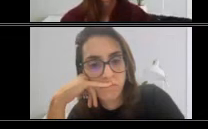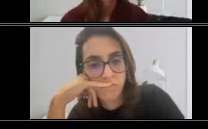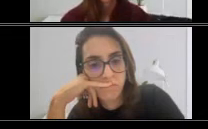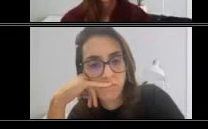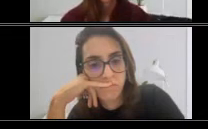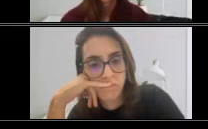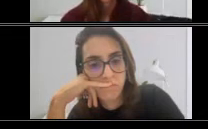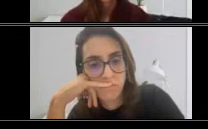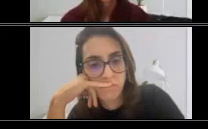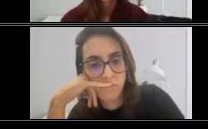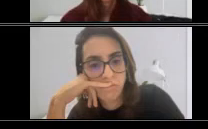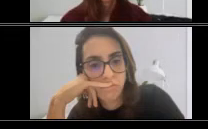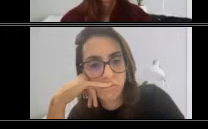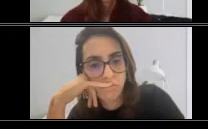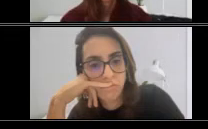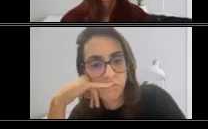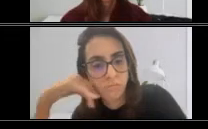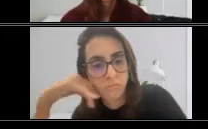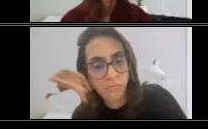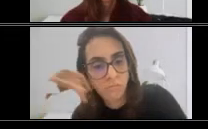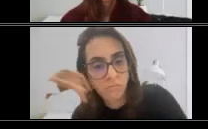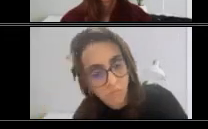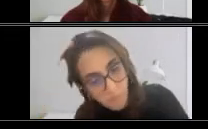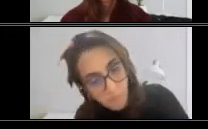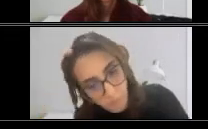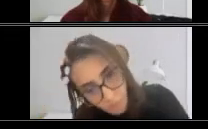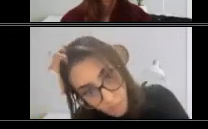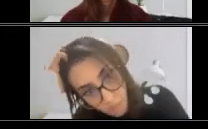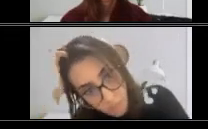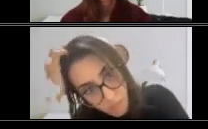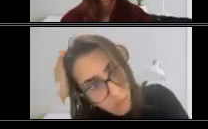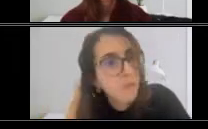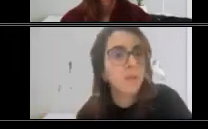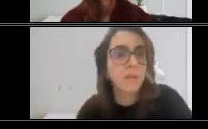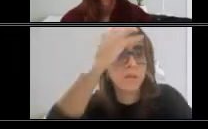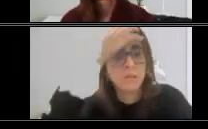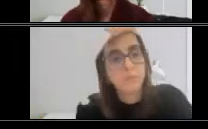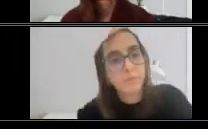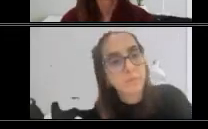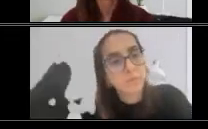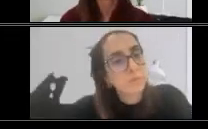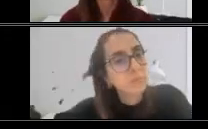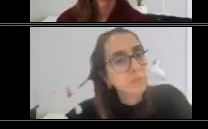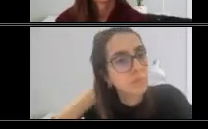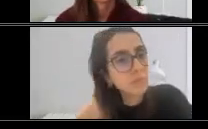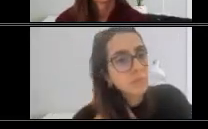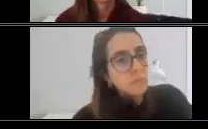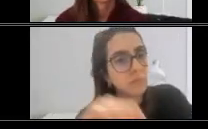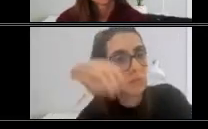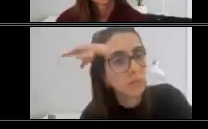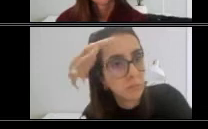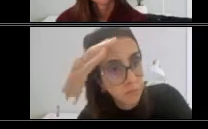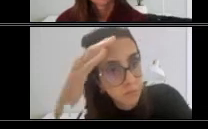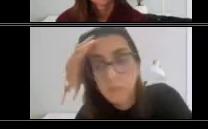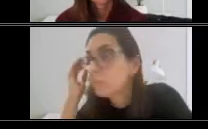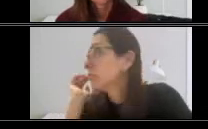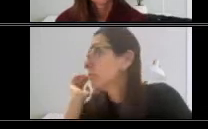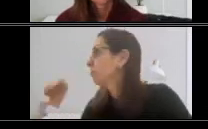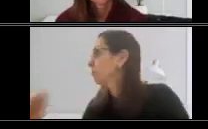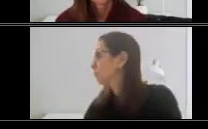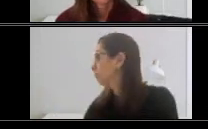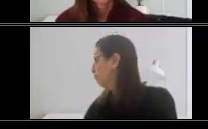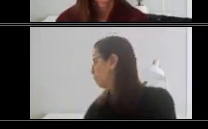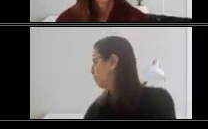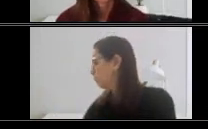60% das que tinham TDAH nunca foram diagnosticadas. Isso indica subdiagnóstico,